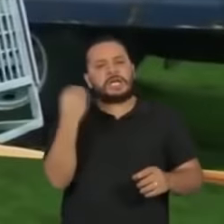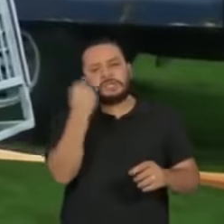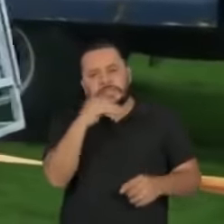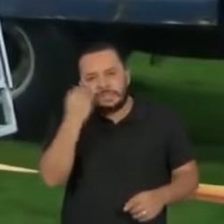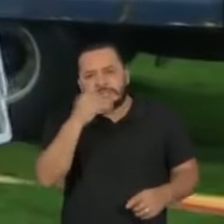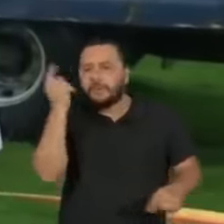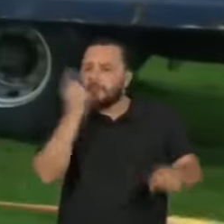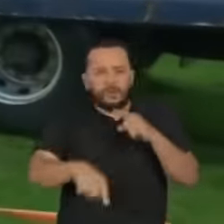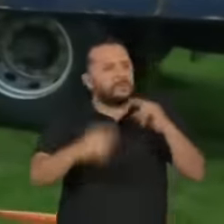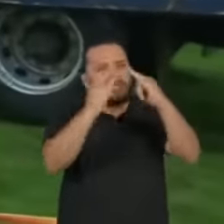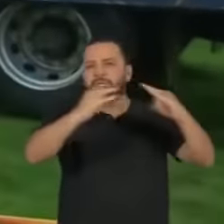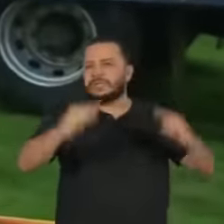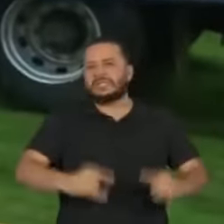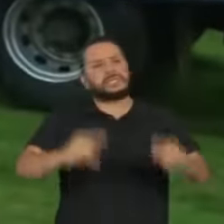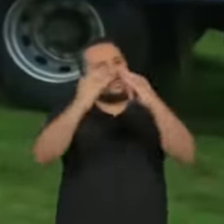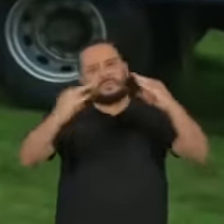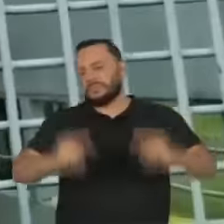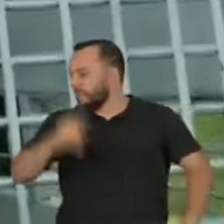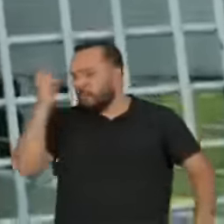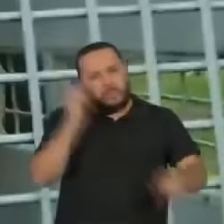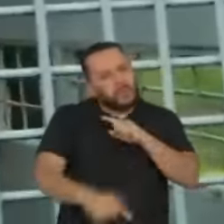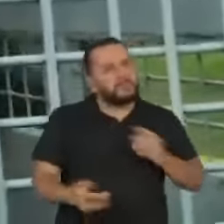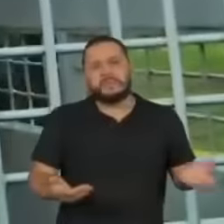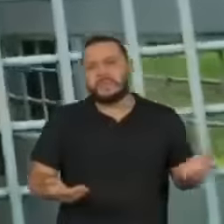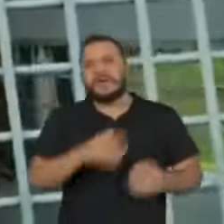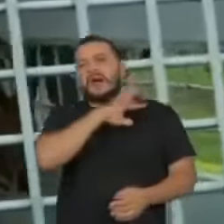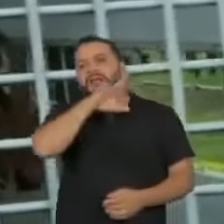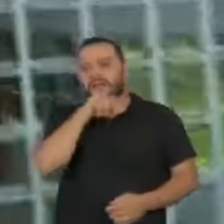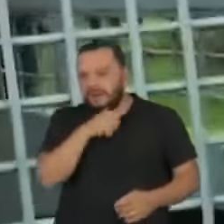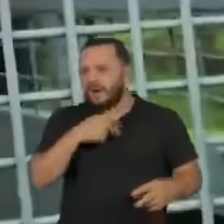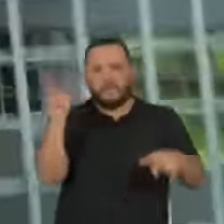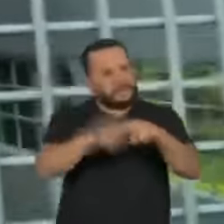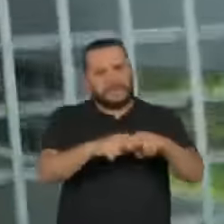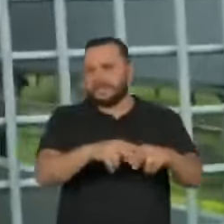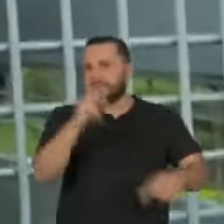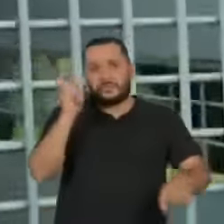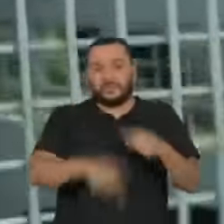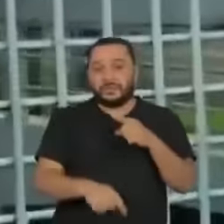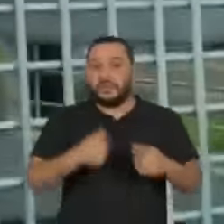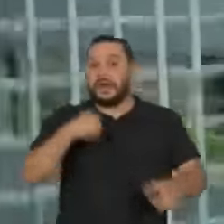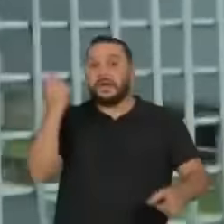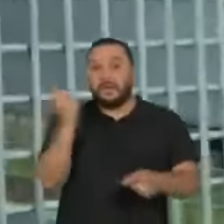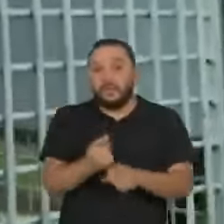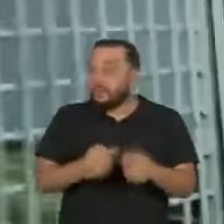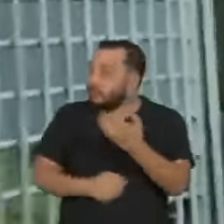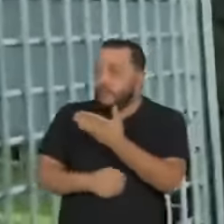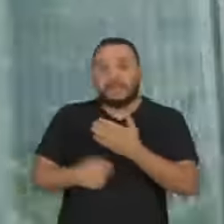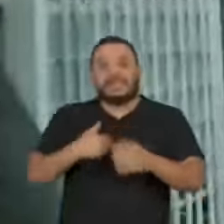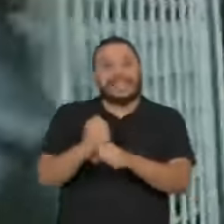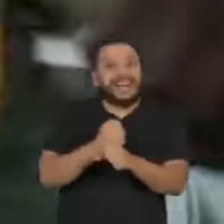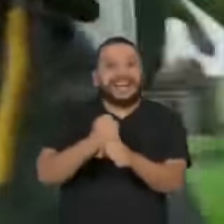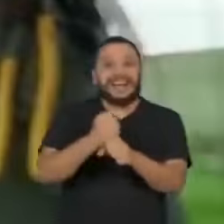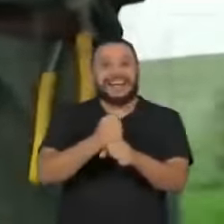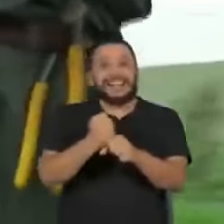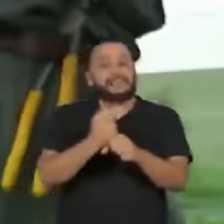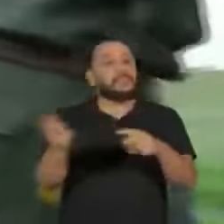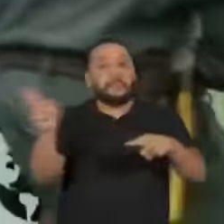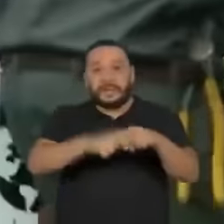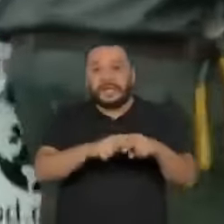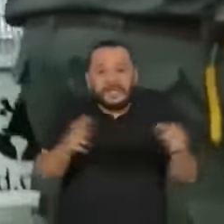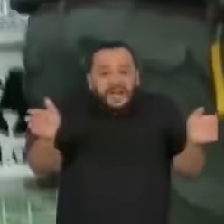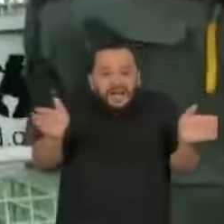proibir esses animais em circos no país. Os tigres e leões foram encontrados após anos presos em jaulas pequenas